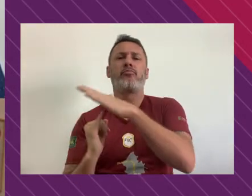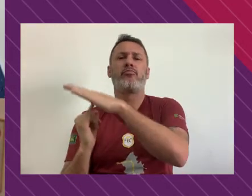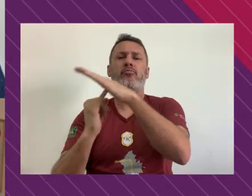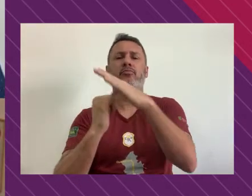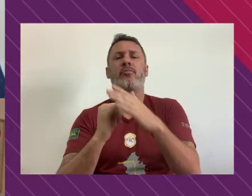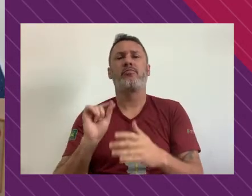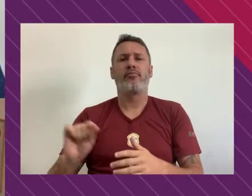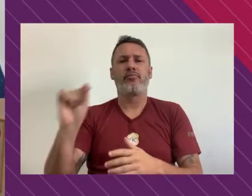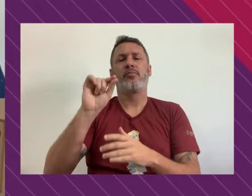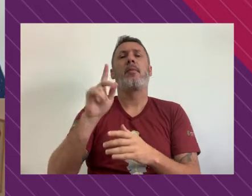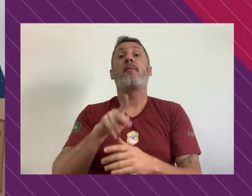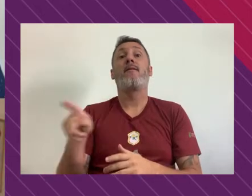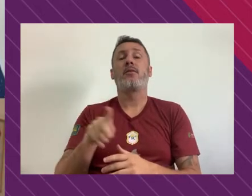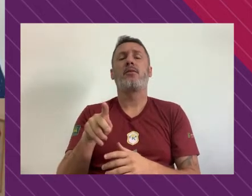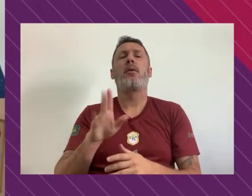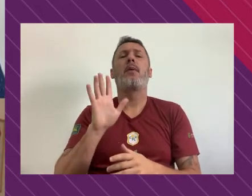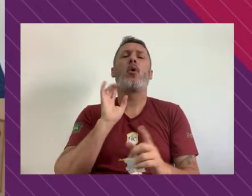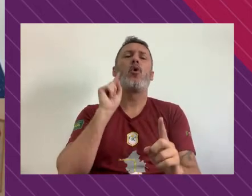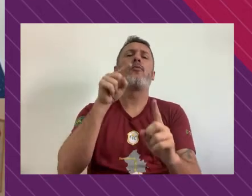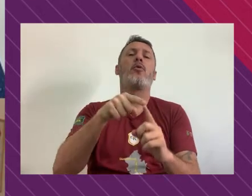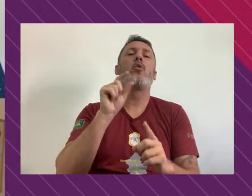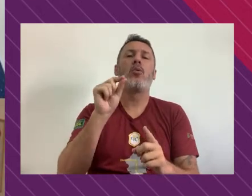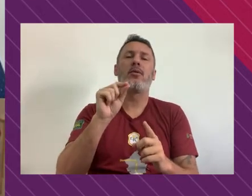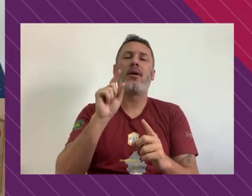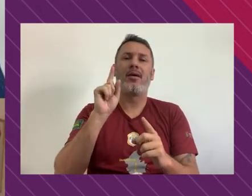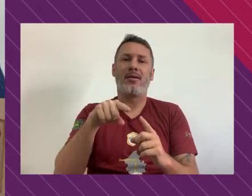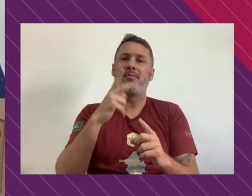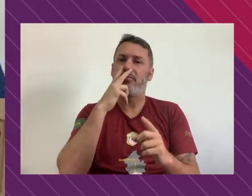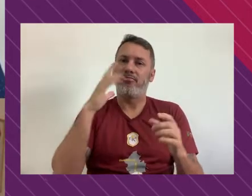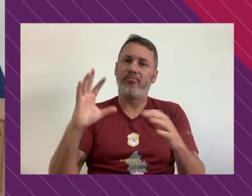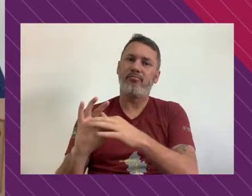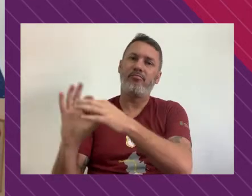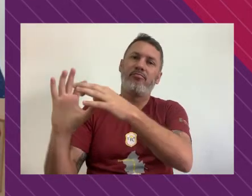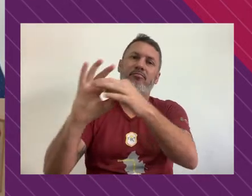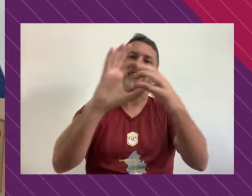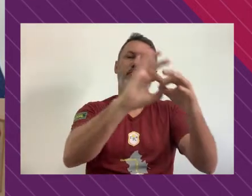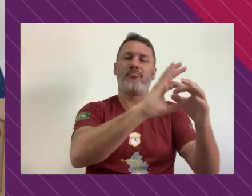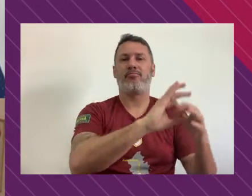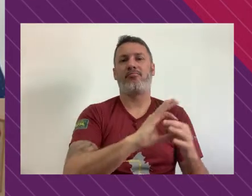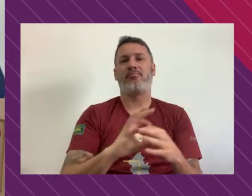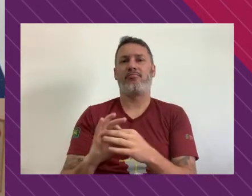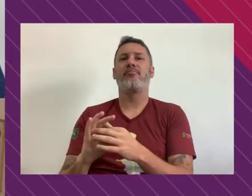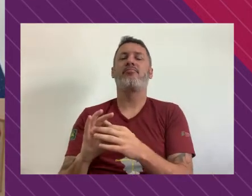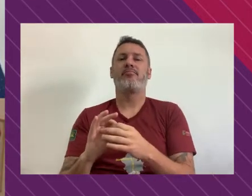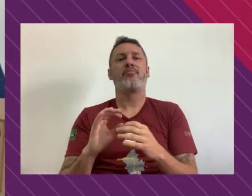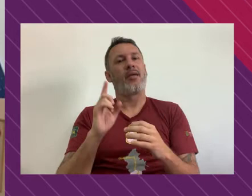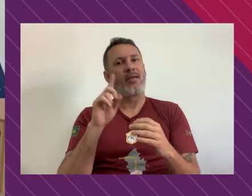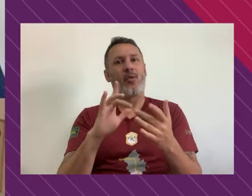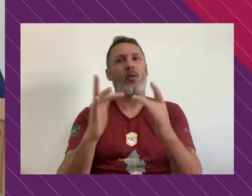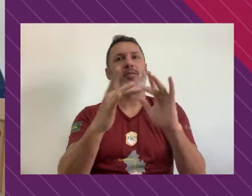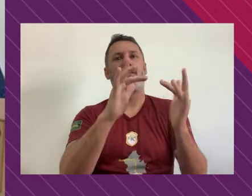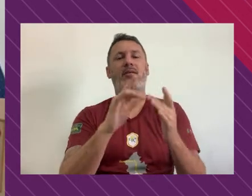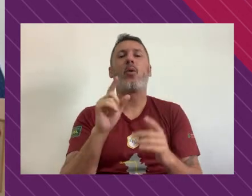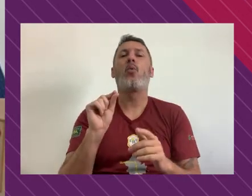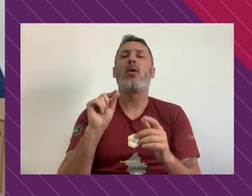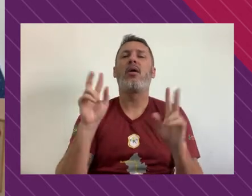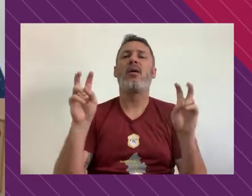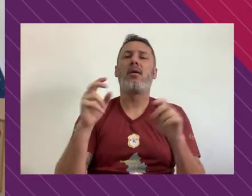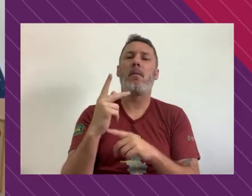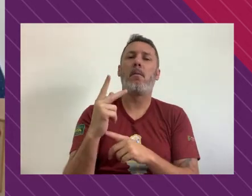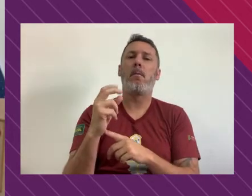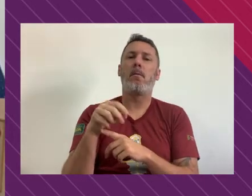missão, sobretudo, de criar pontes, que é uma missão que eu acho que faz todo sentido com os institutos federais, né? Criar essa ponte